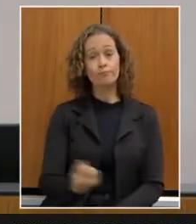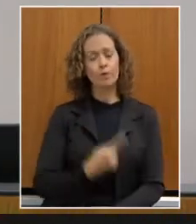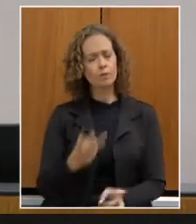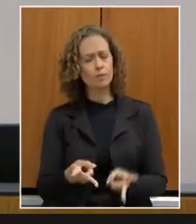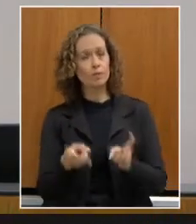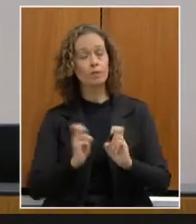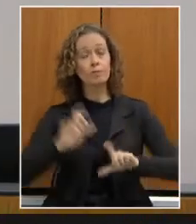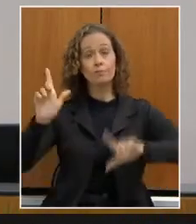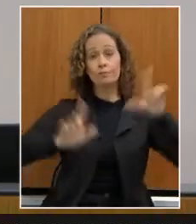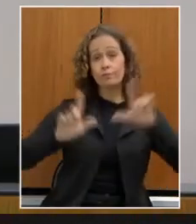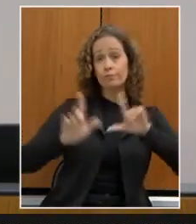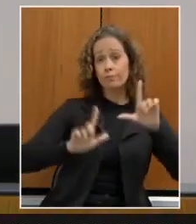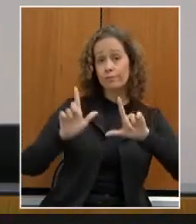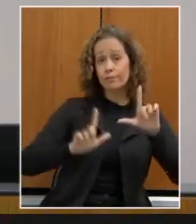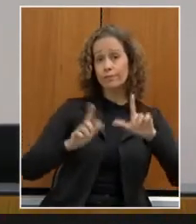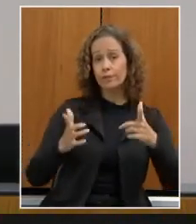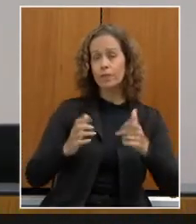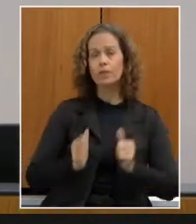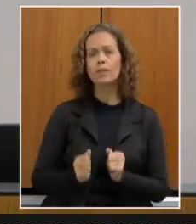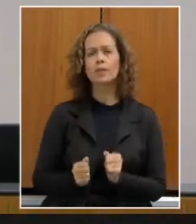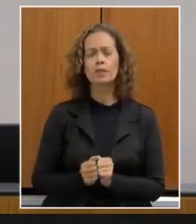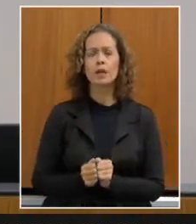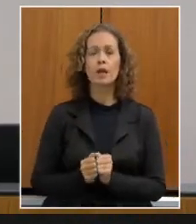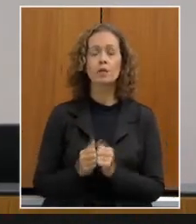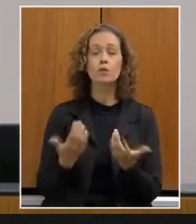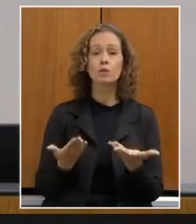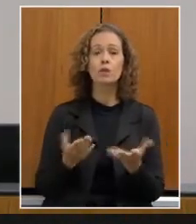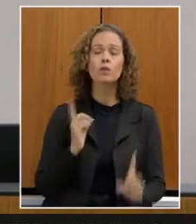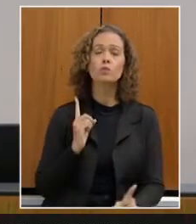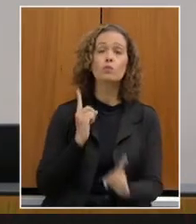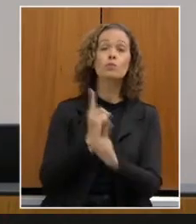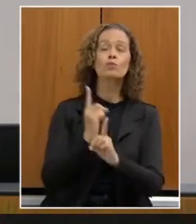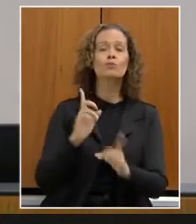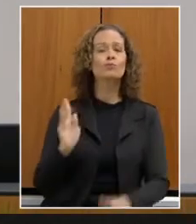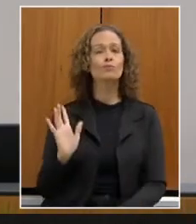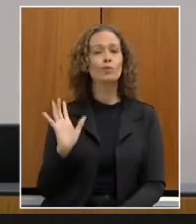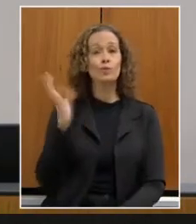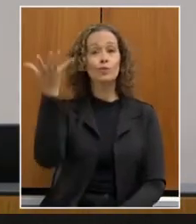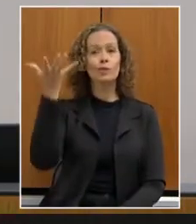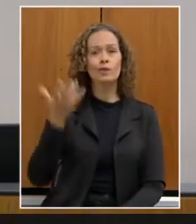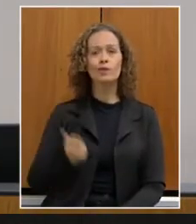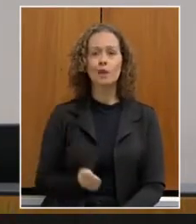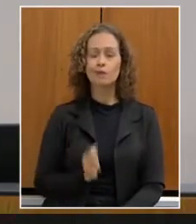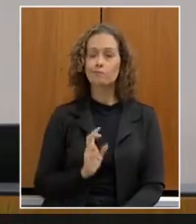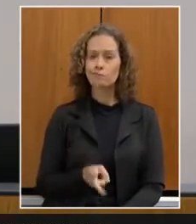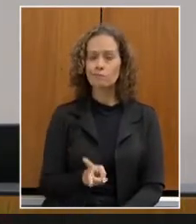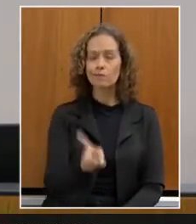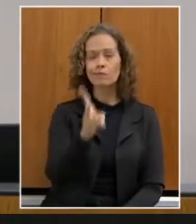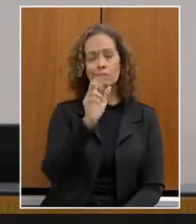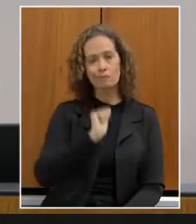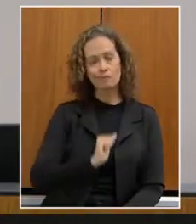na televisão esses encontros que estão acontecendo regularmente.